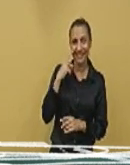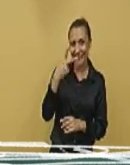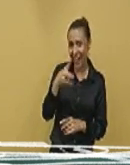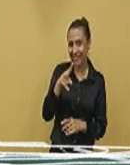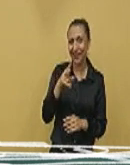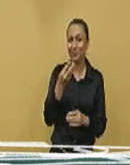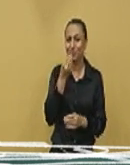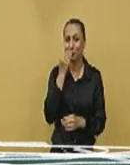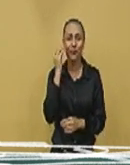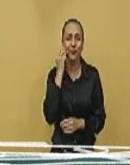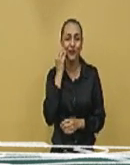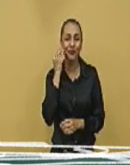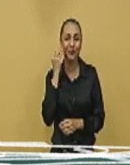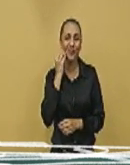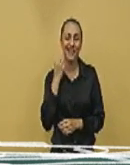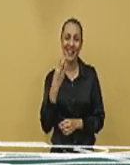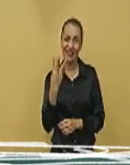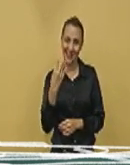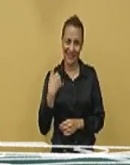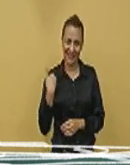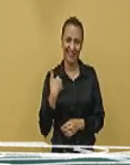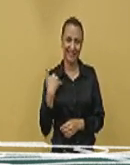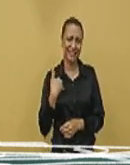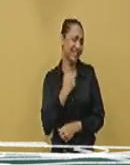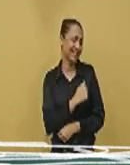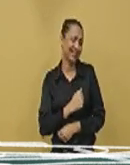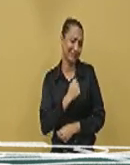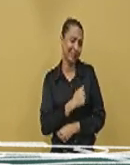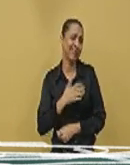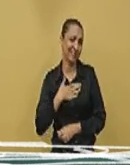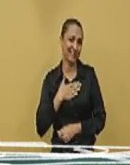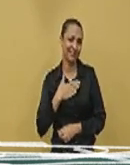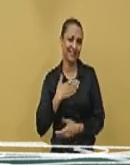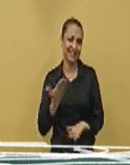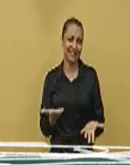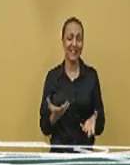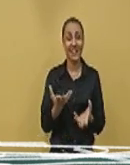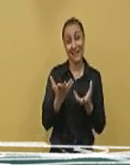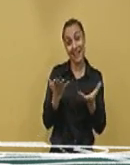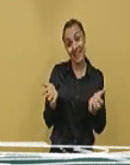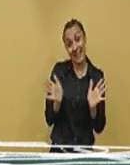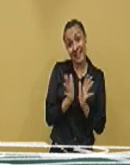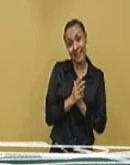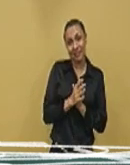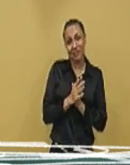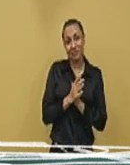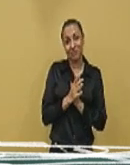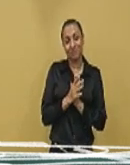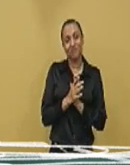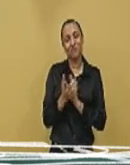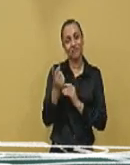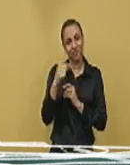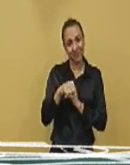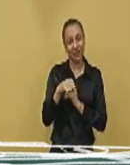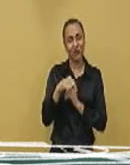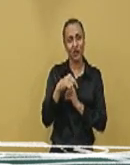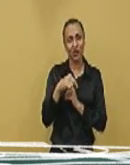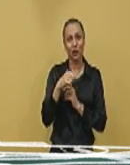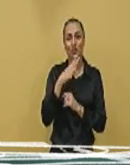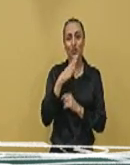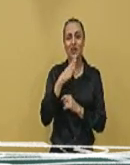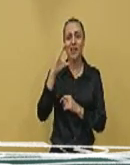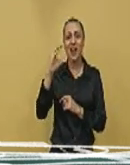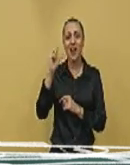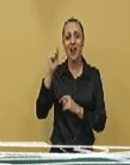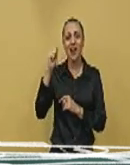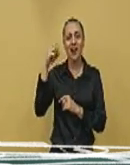filha, que tem 3 aninhos de idade e ela está morrendo de saudade de mim. É o seguinte, eu conheci a Camila,